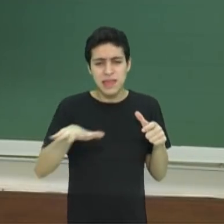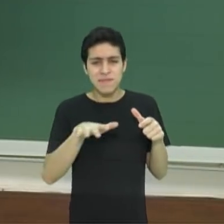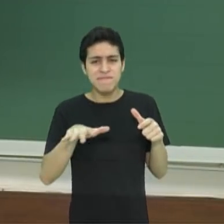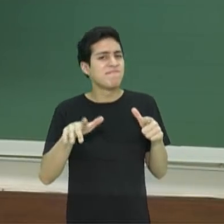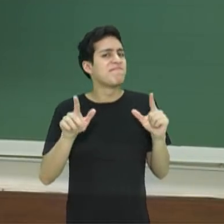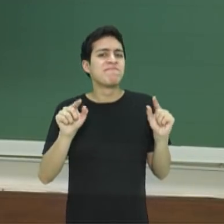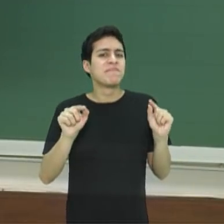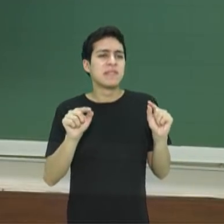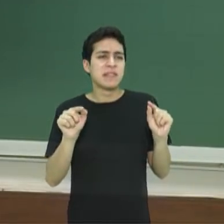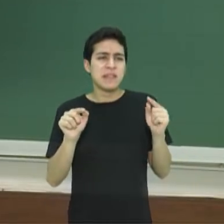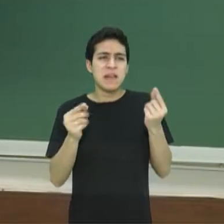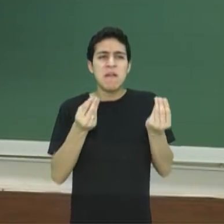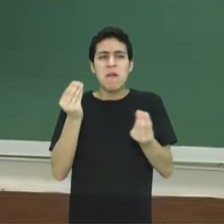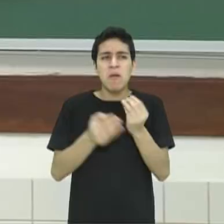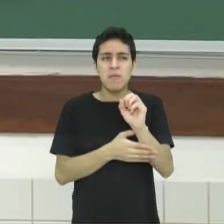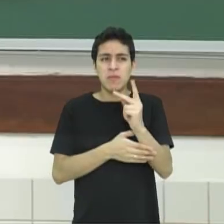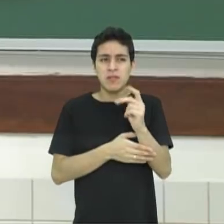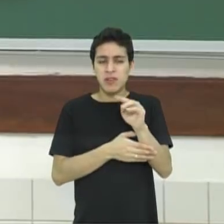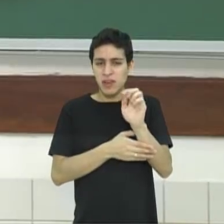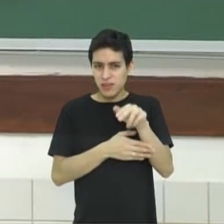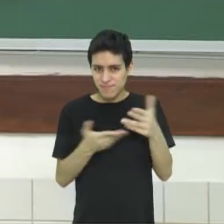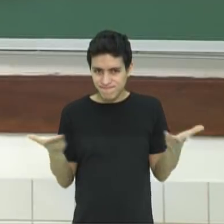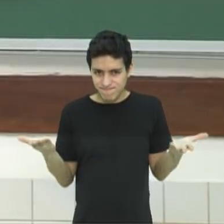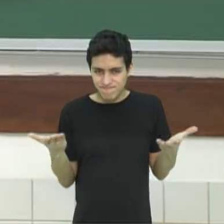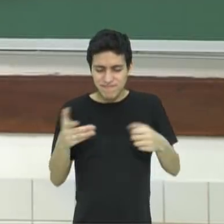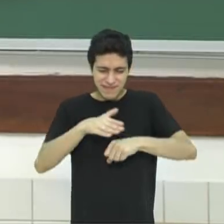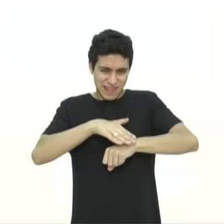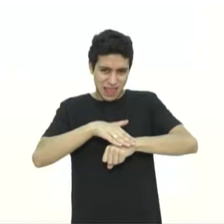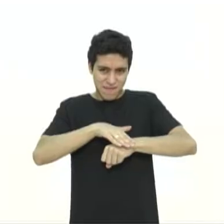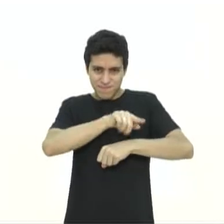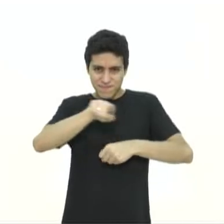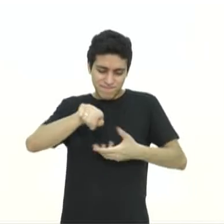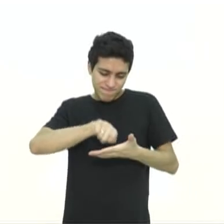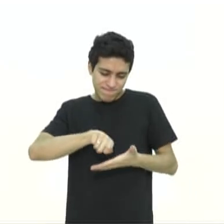Schengen, como que funciona isso aí, beleza? Tempo na tela aí para vocês.